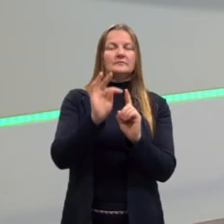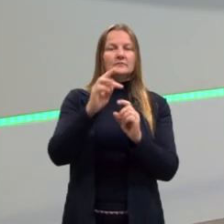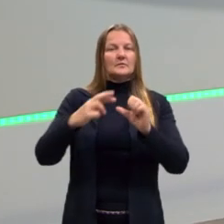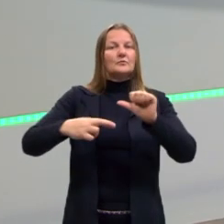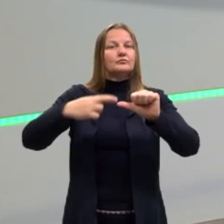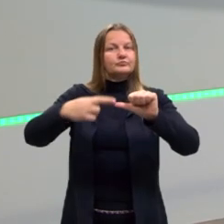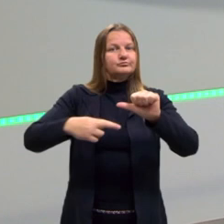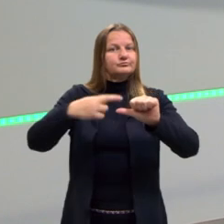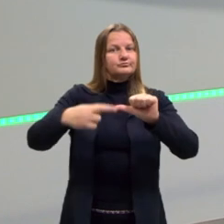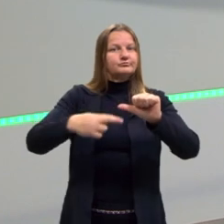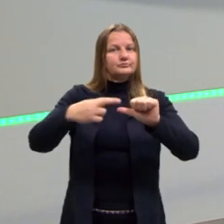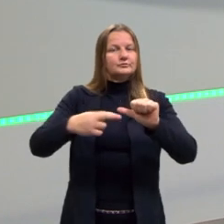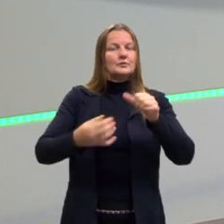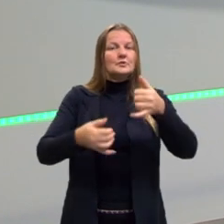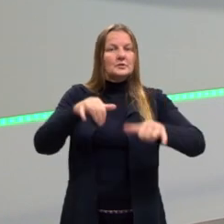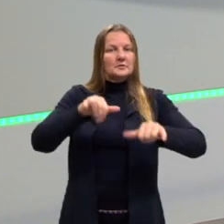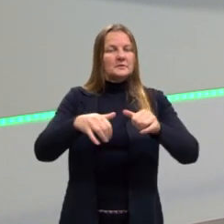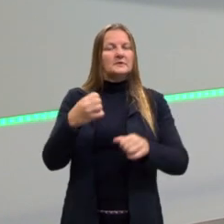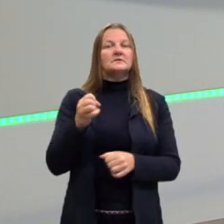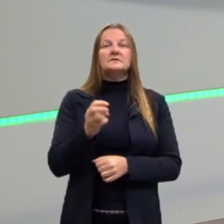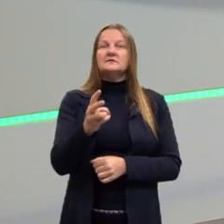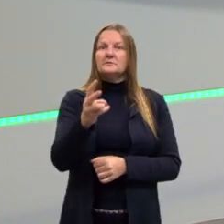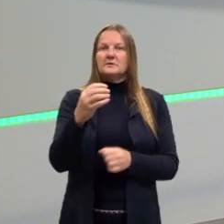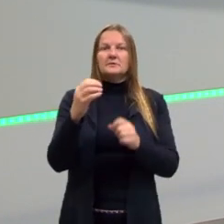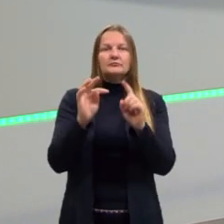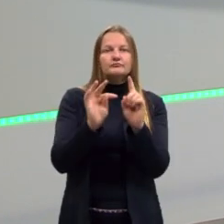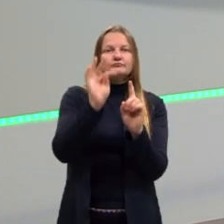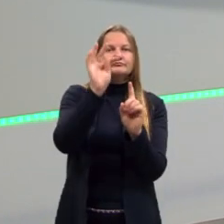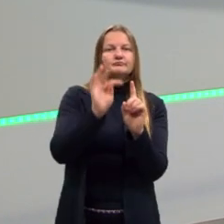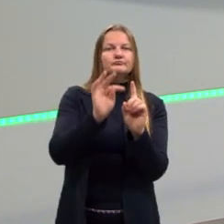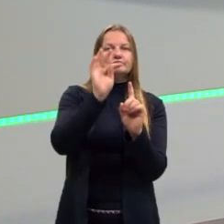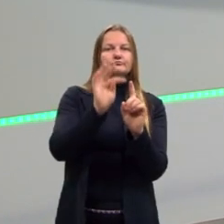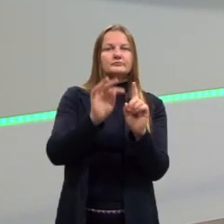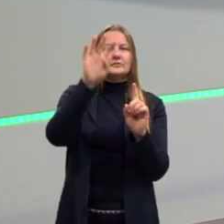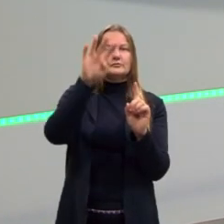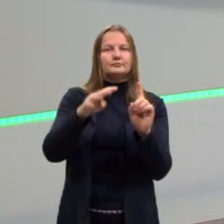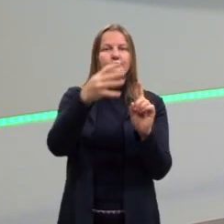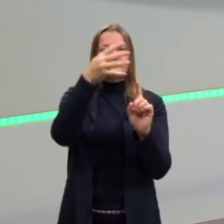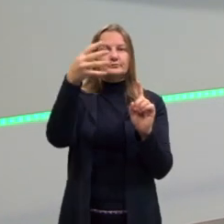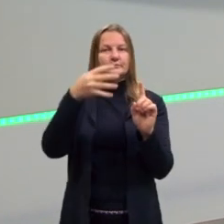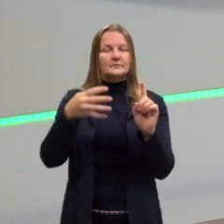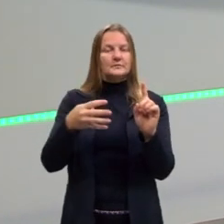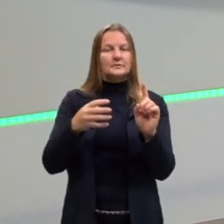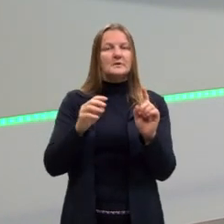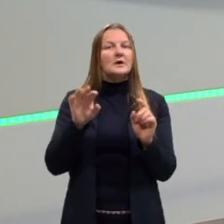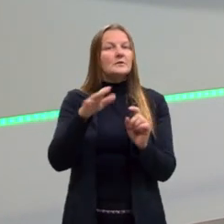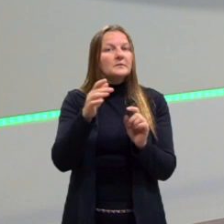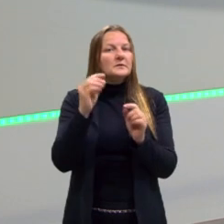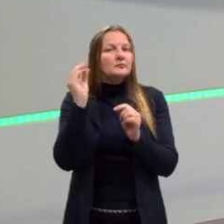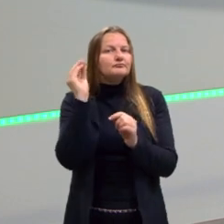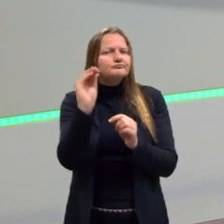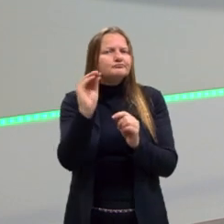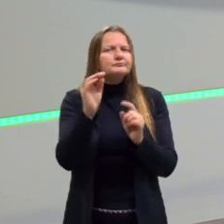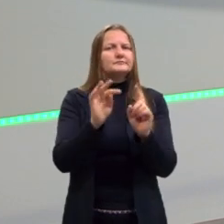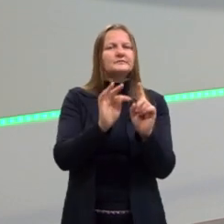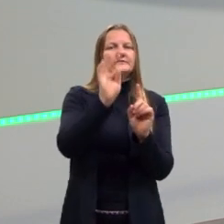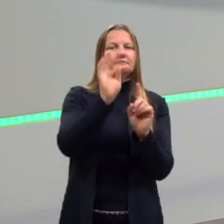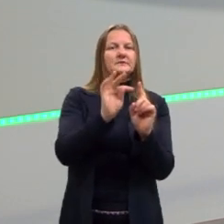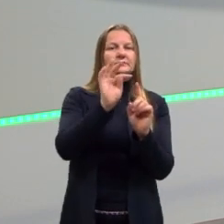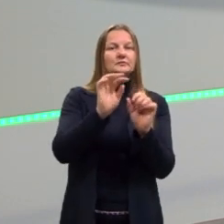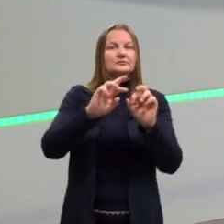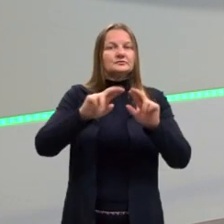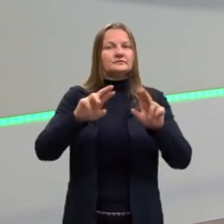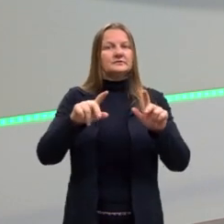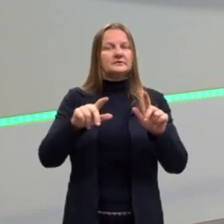reações químicas né tanto que muitos os fatores que são tabelados são tabelados indeterminado as temperaturas são modifica temperatura